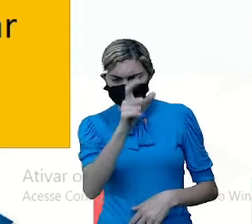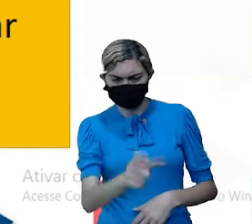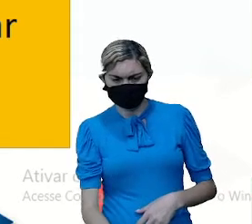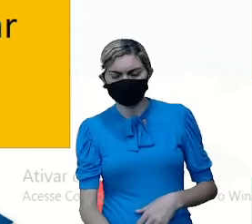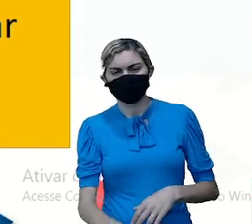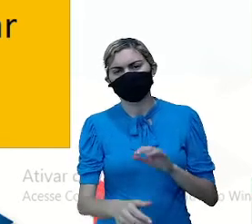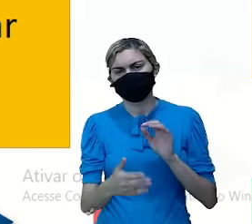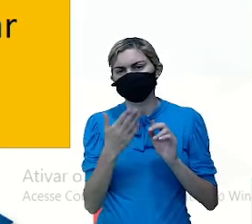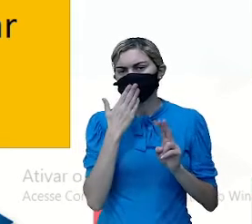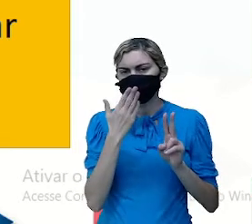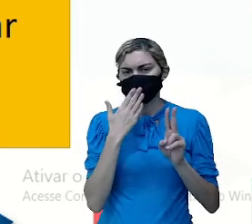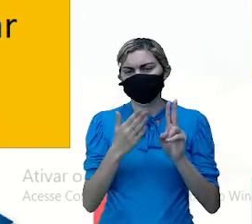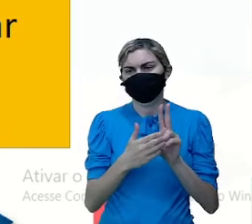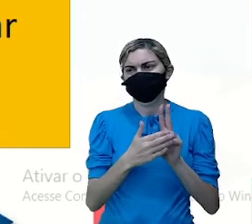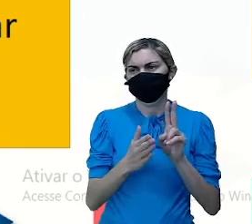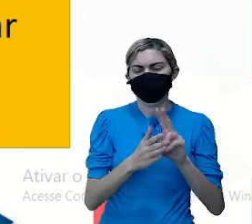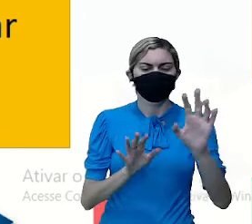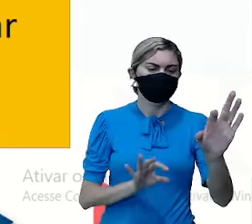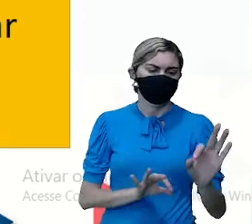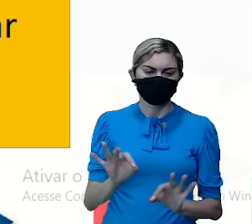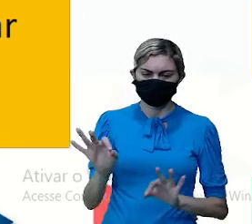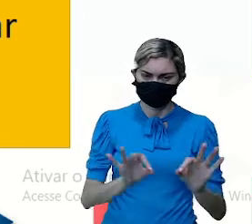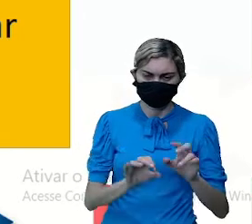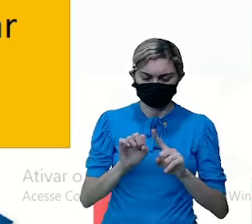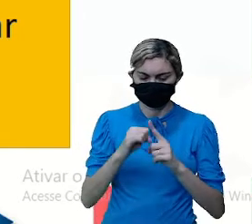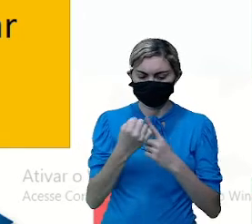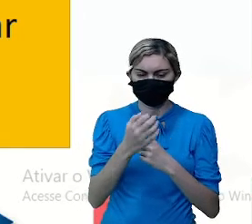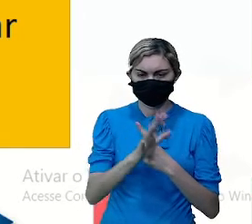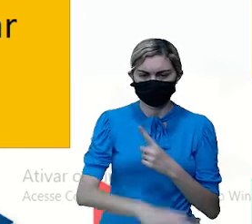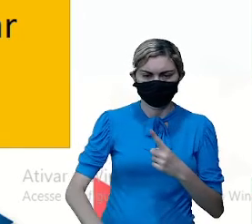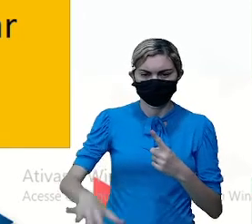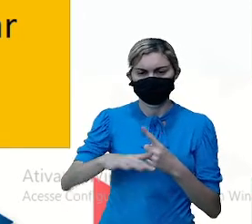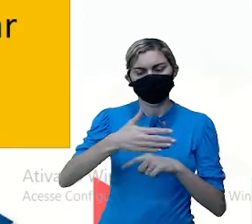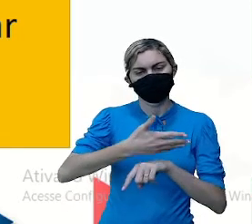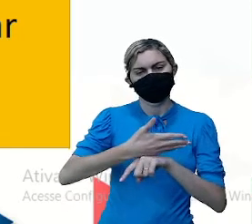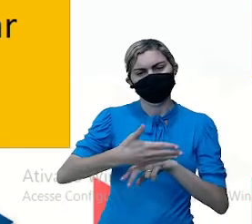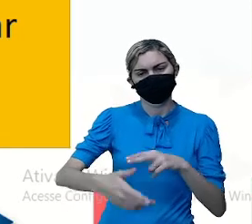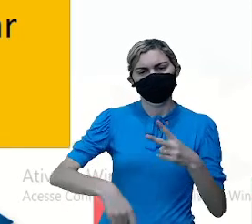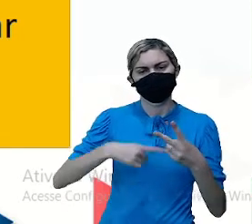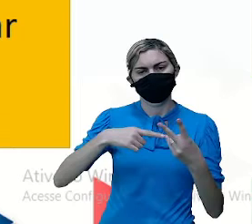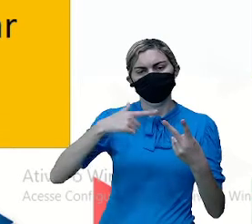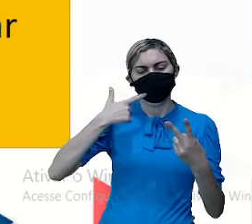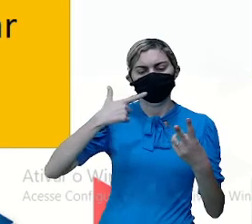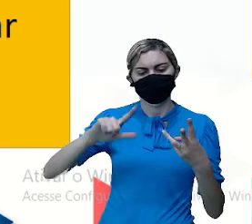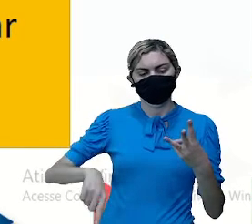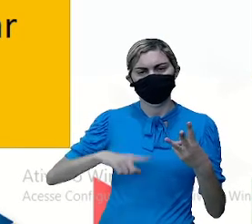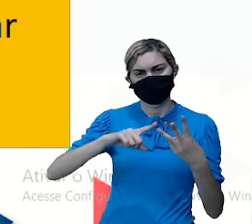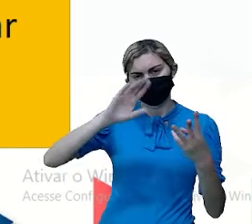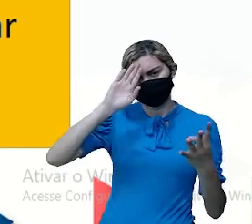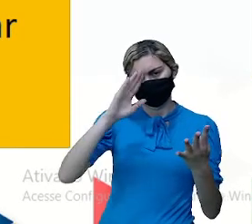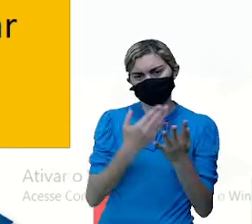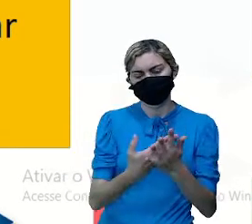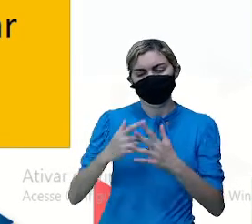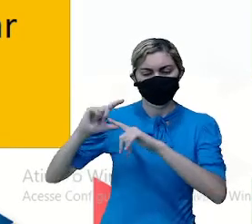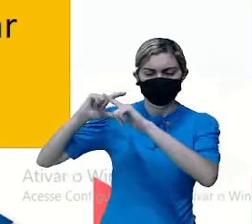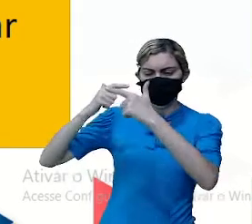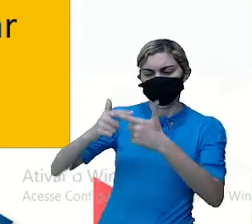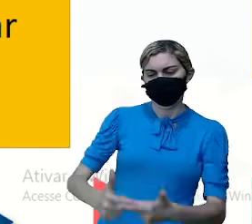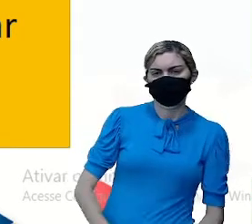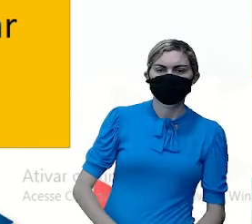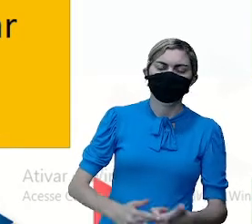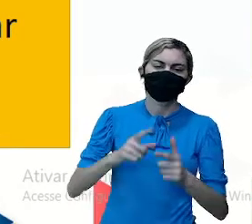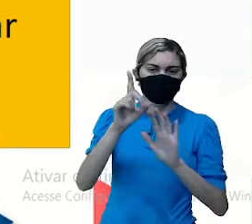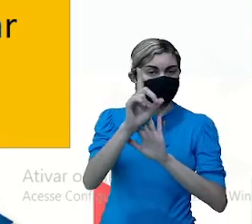aos indígenas sua organização social, costume, línguas, crenças e tradições e